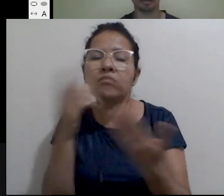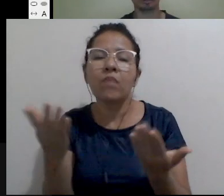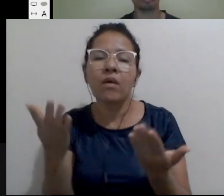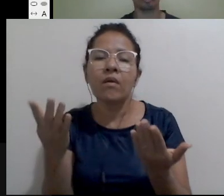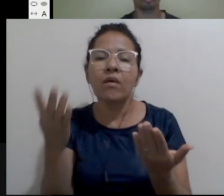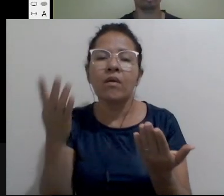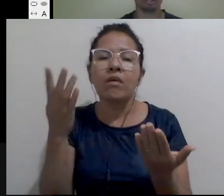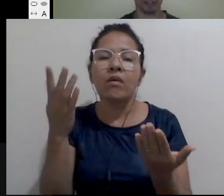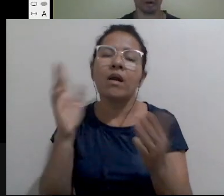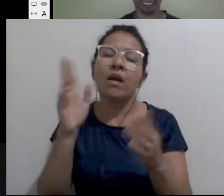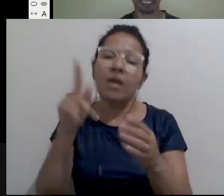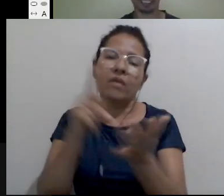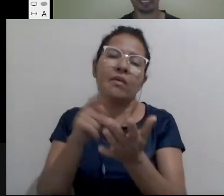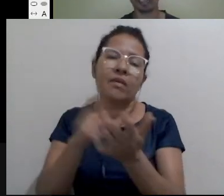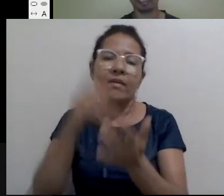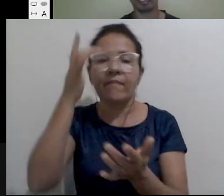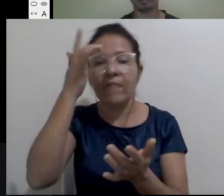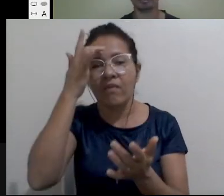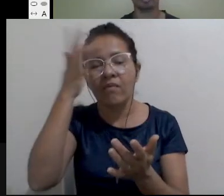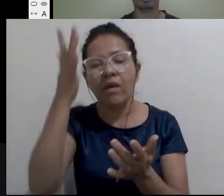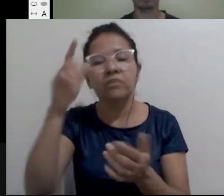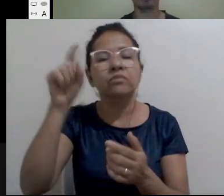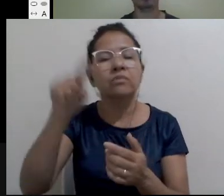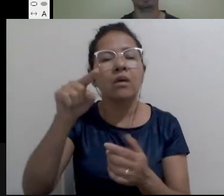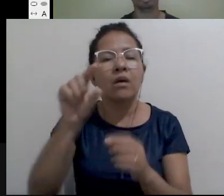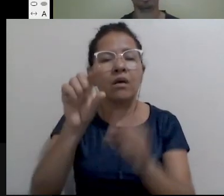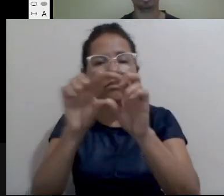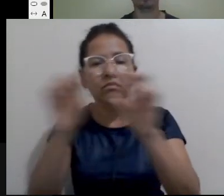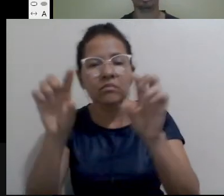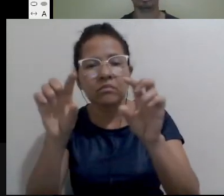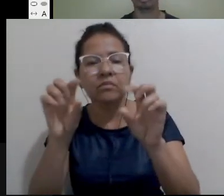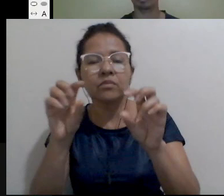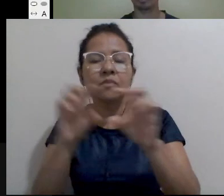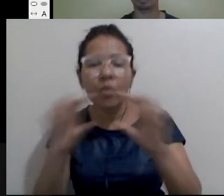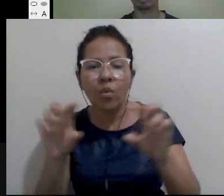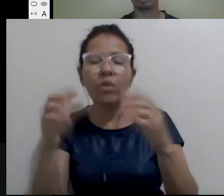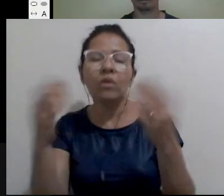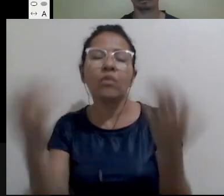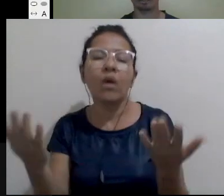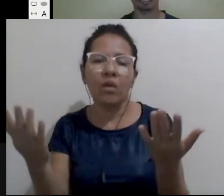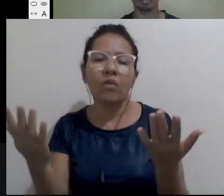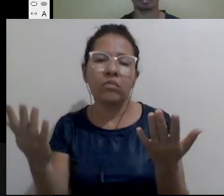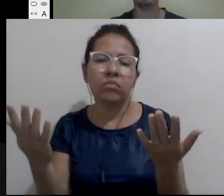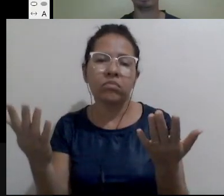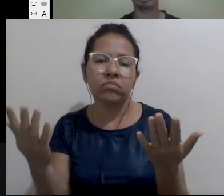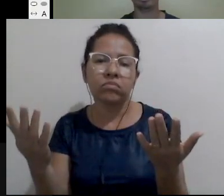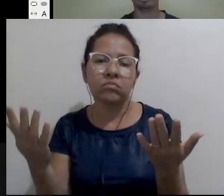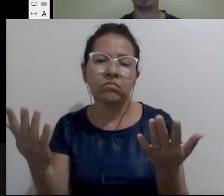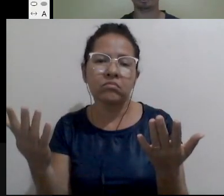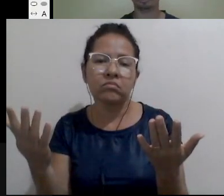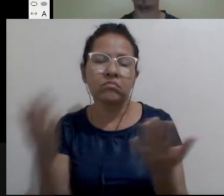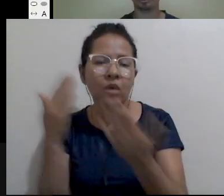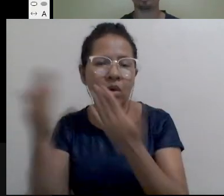mais fácil no CONH3,6, que é de esfera interna, ou de COF6-, que é de esfera interna. Ela vai